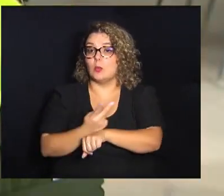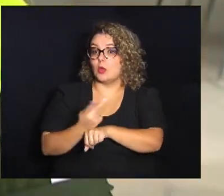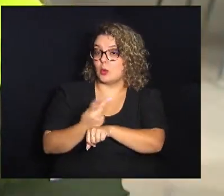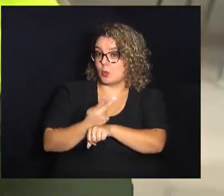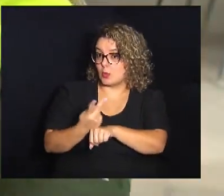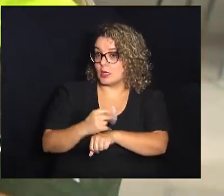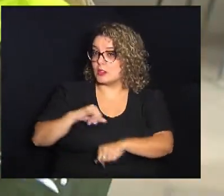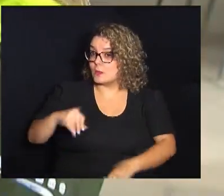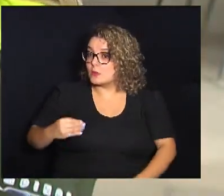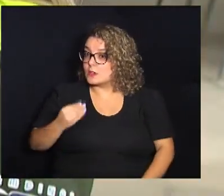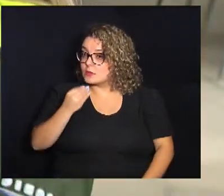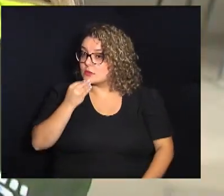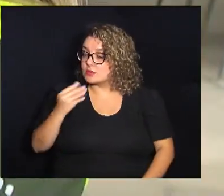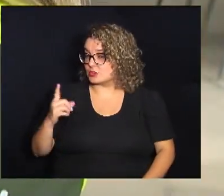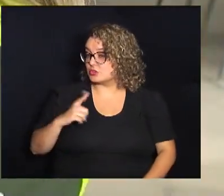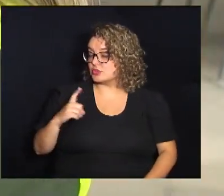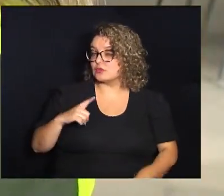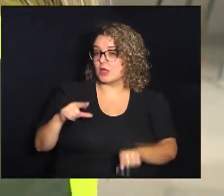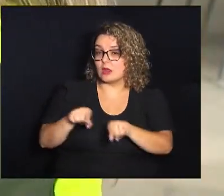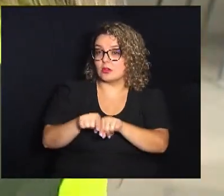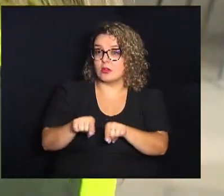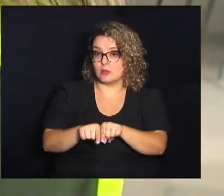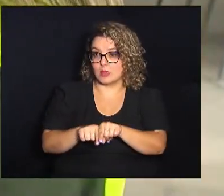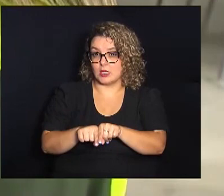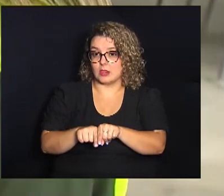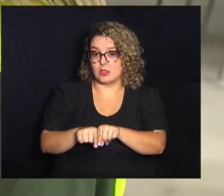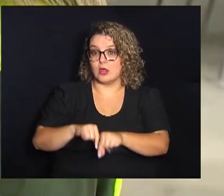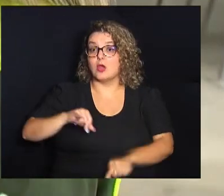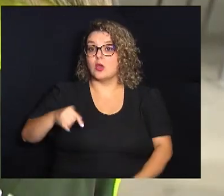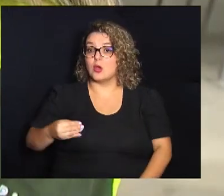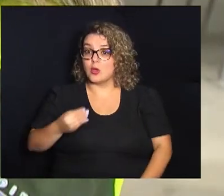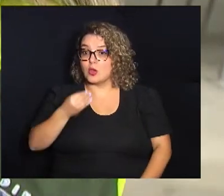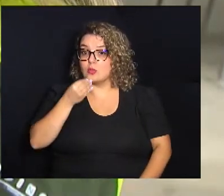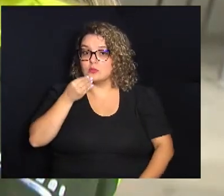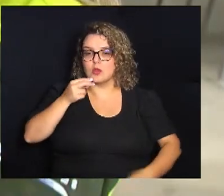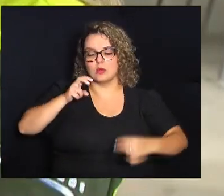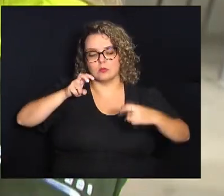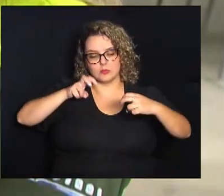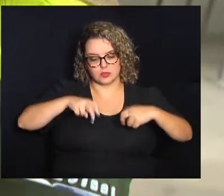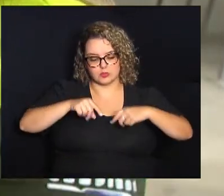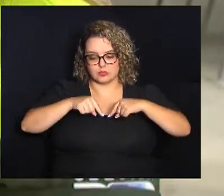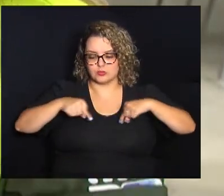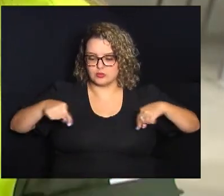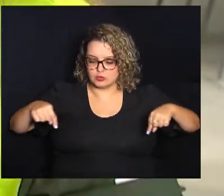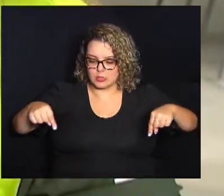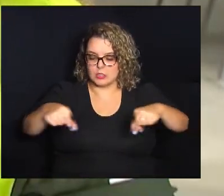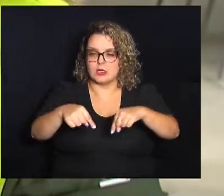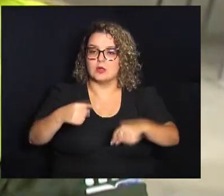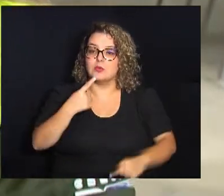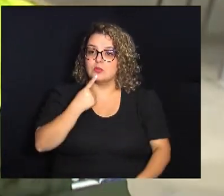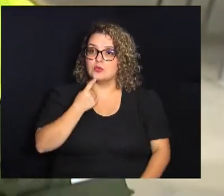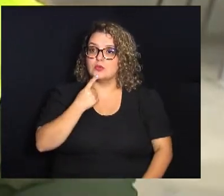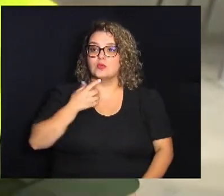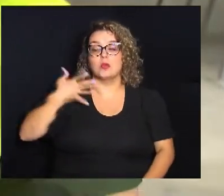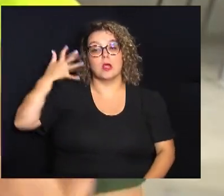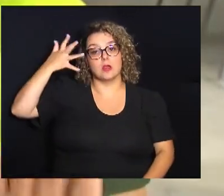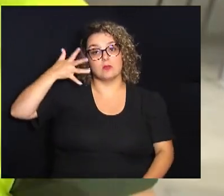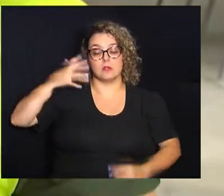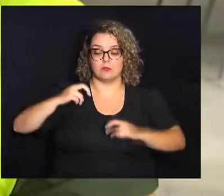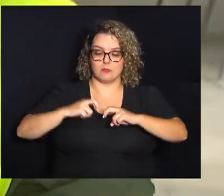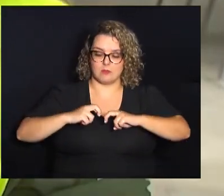essas oportunidades e tiveram também a oportunidade de sentar no Salão Vermelho e ter ali